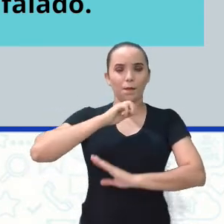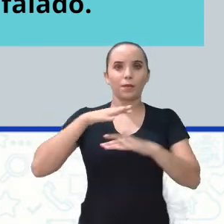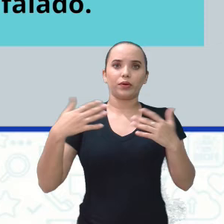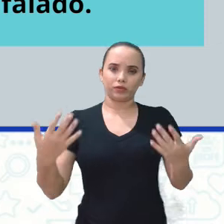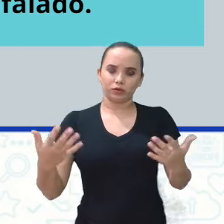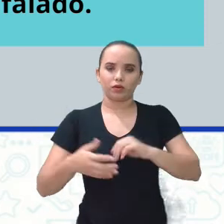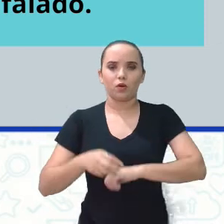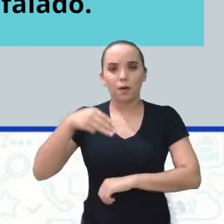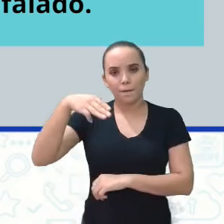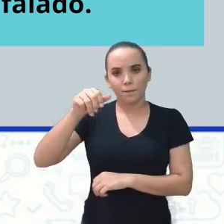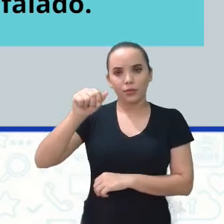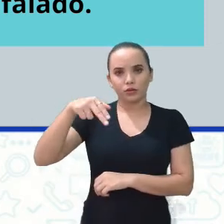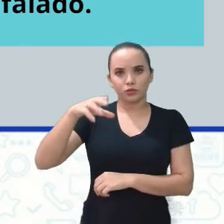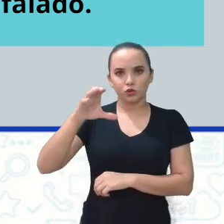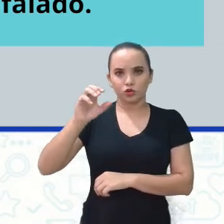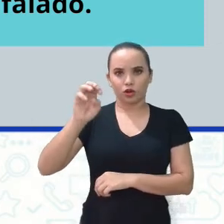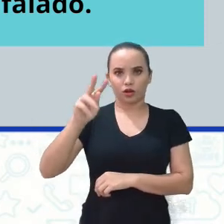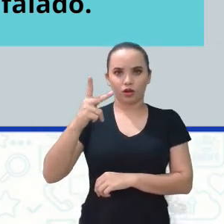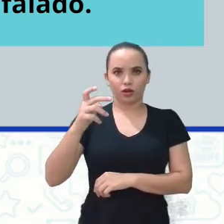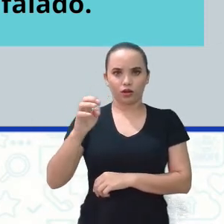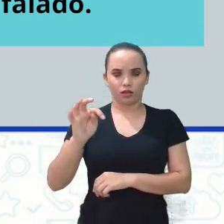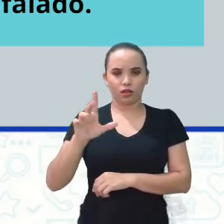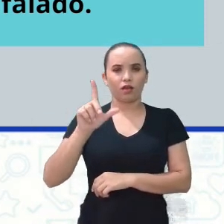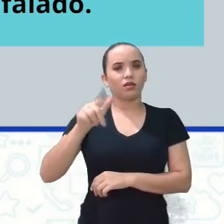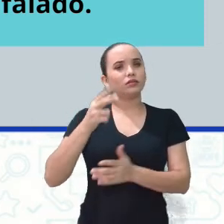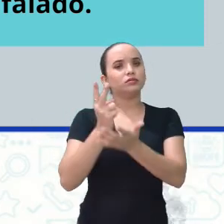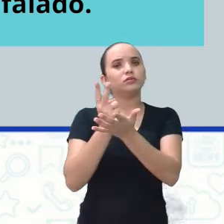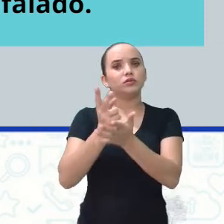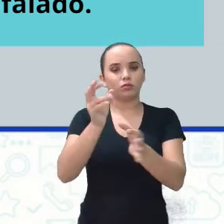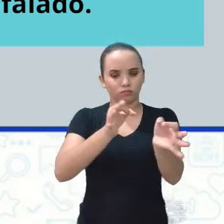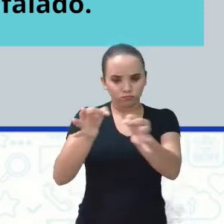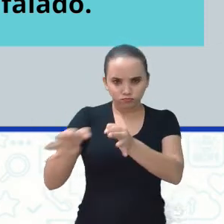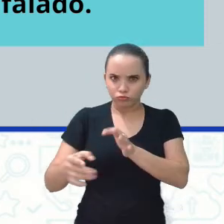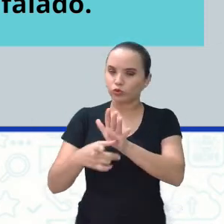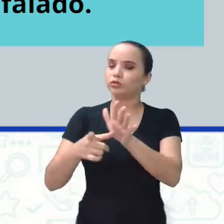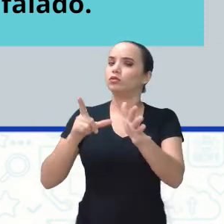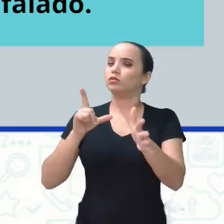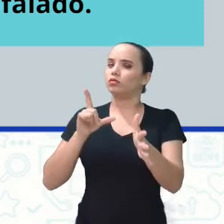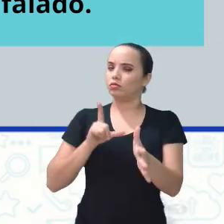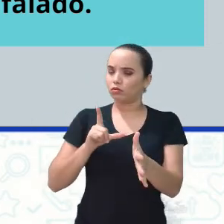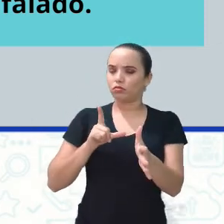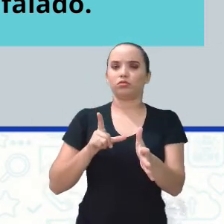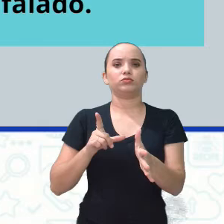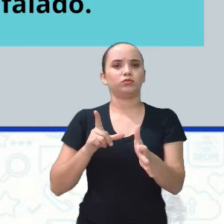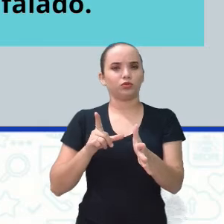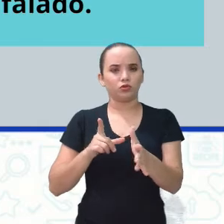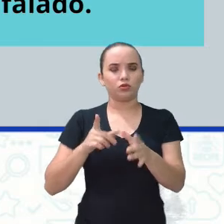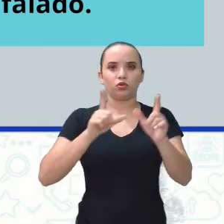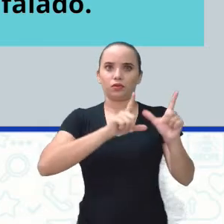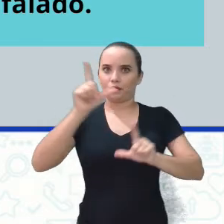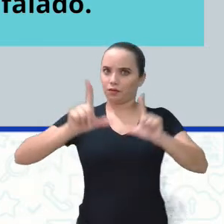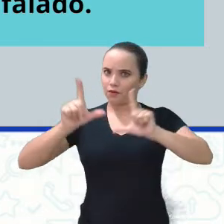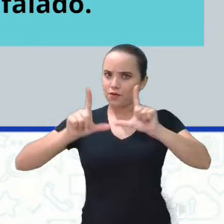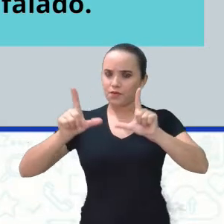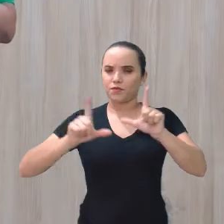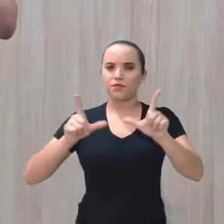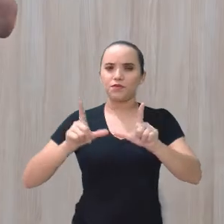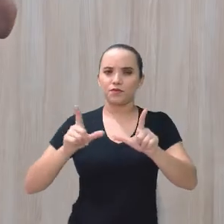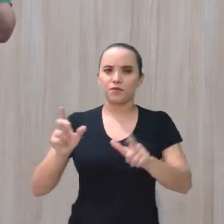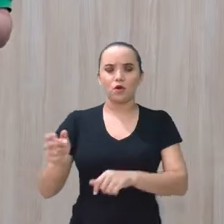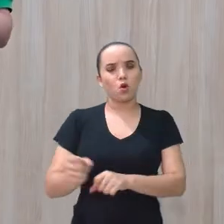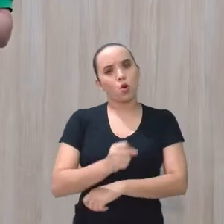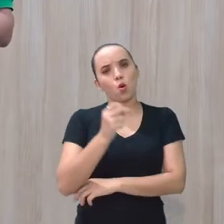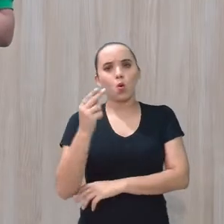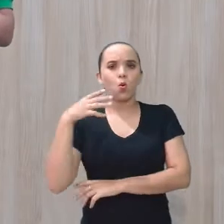preparada, não é para um jornal, para uma notícia do dia, não é? Um canal de notícias do dia, não é? Seja